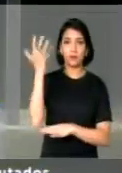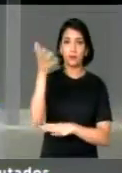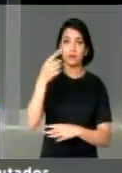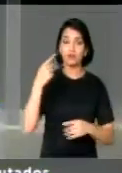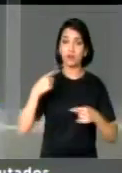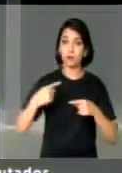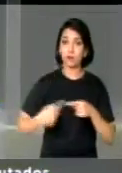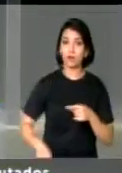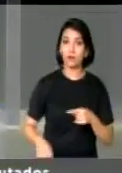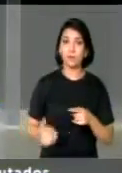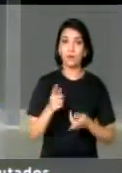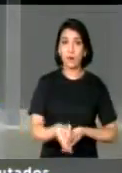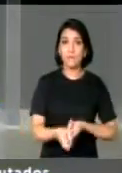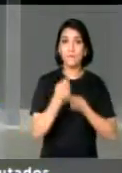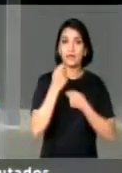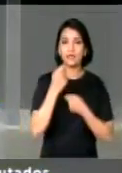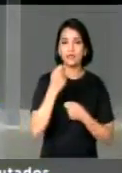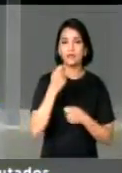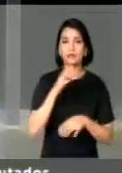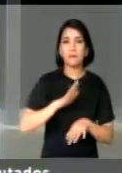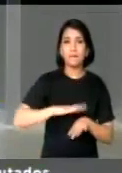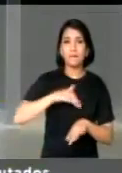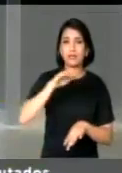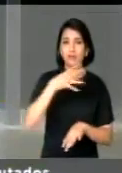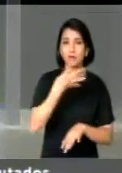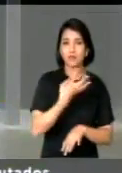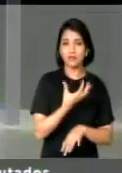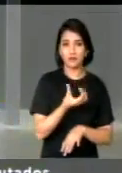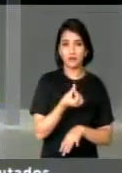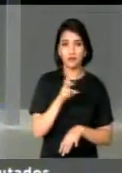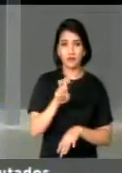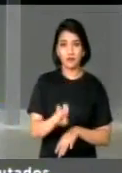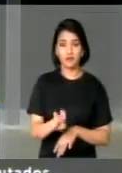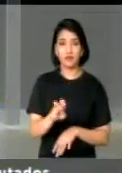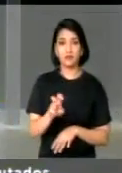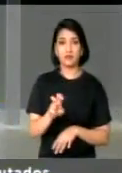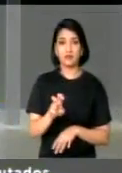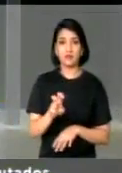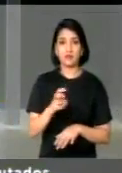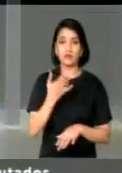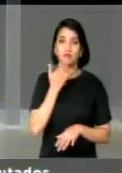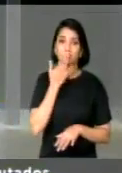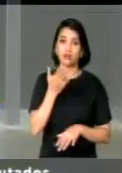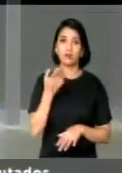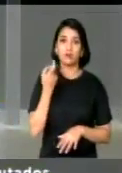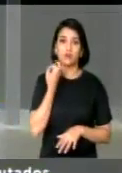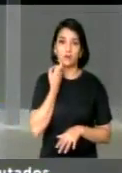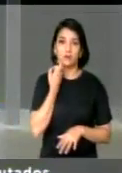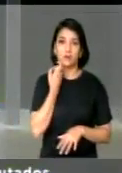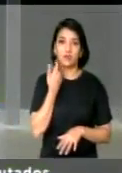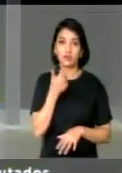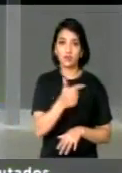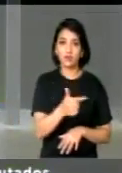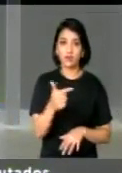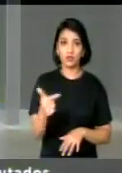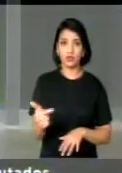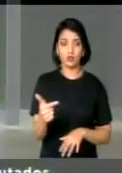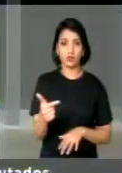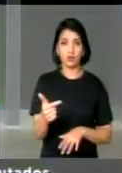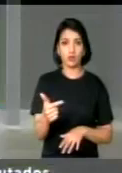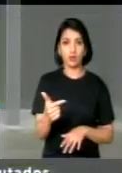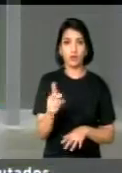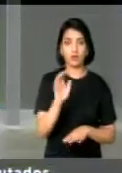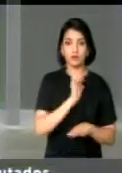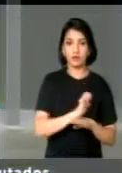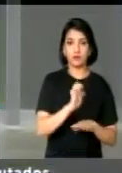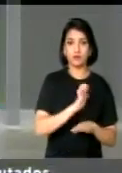475 espécies consideradas ameaçadas de extinção, 22 na costa do Amapá, prejudica a